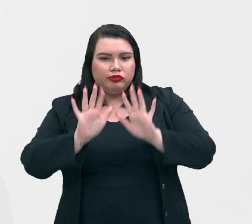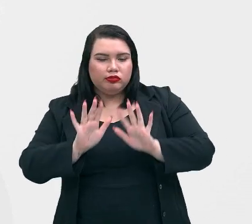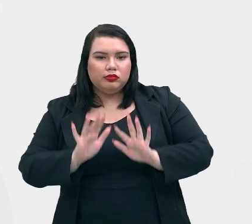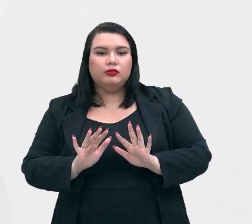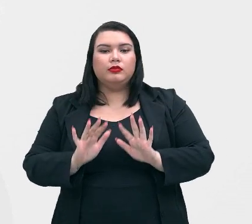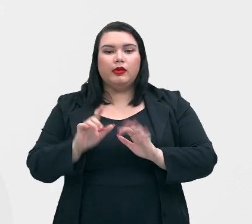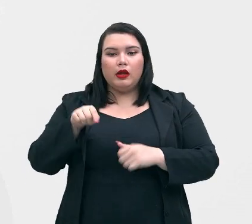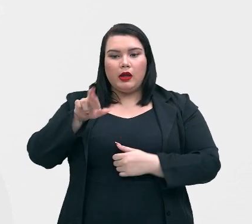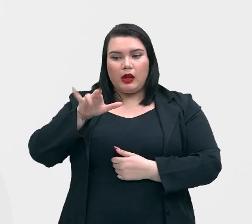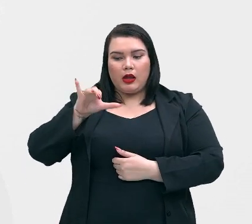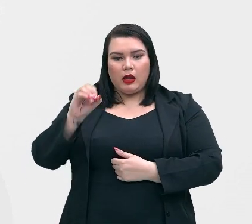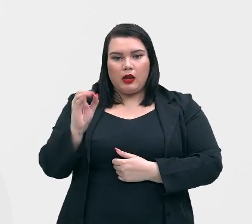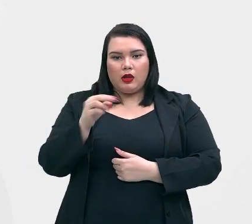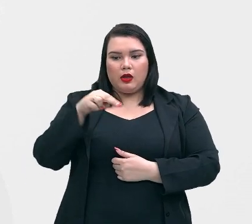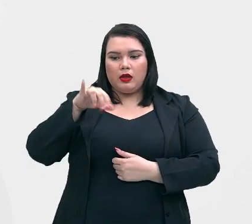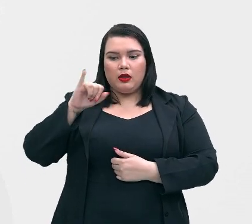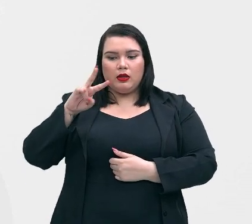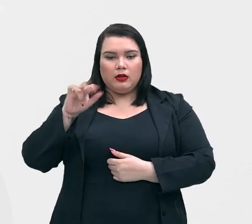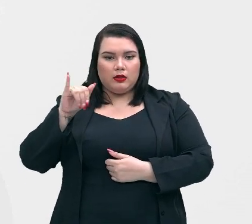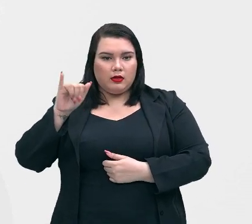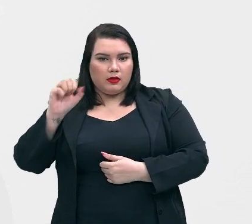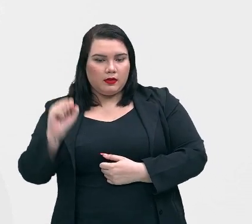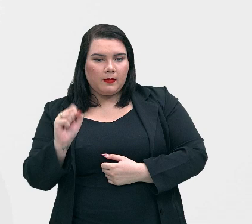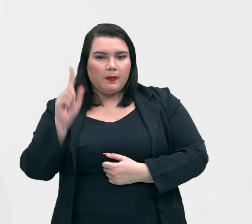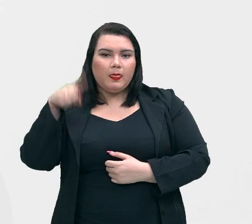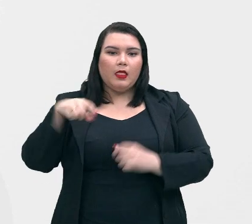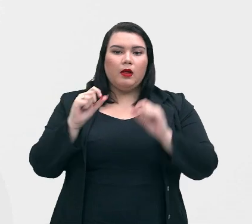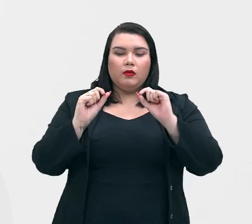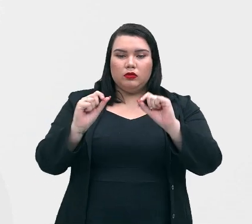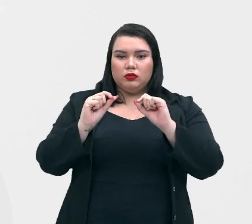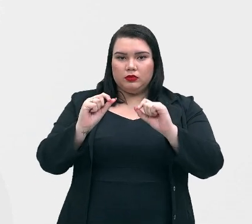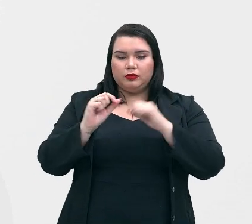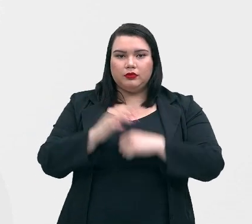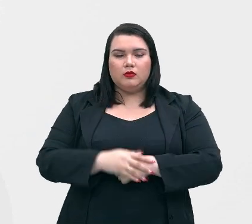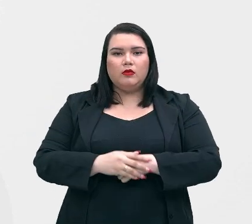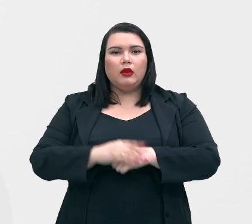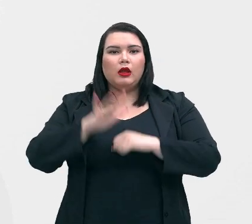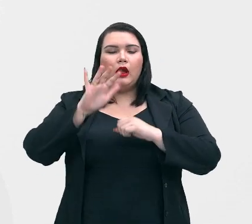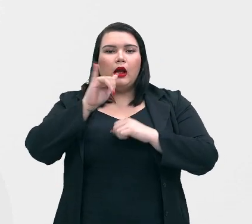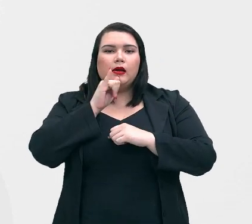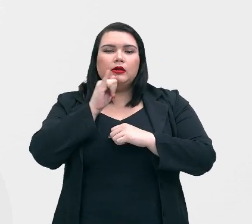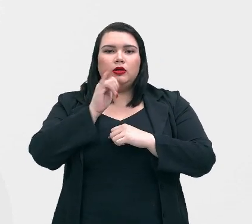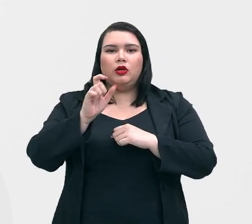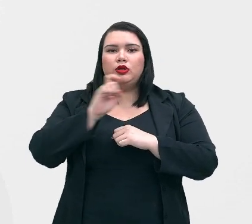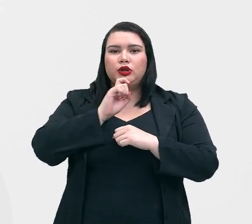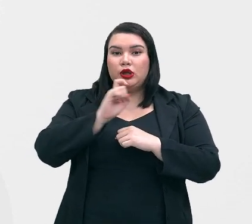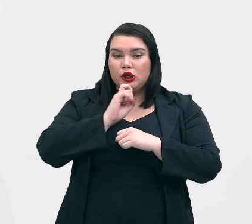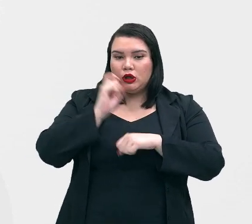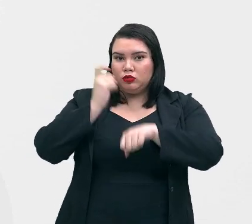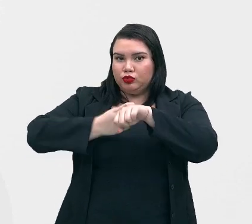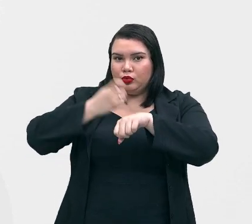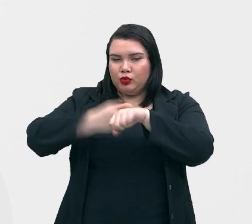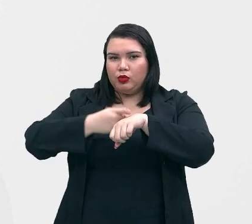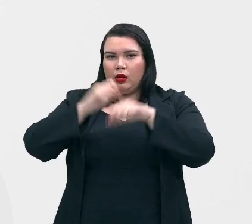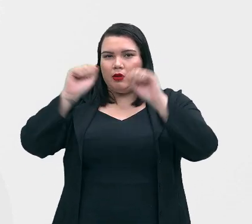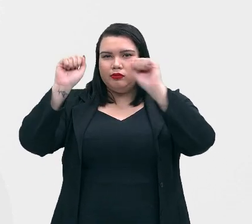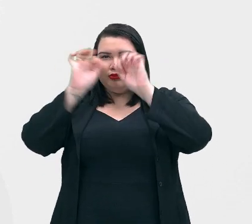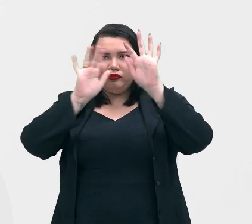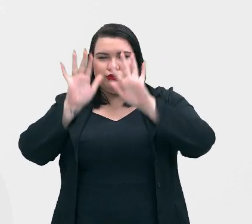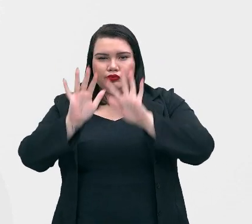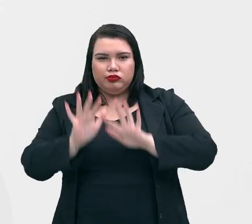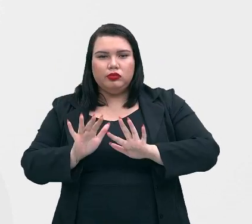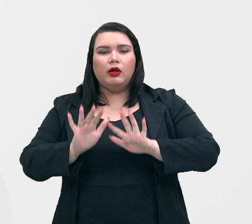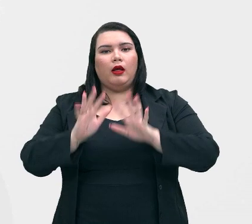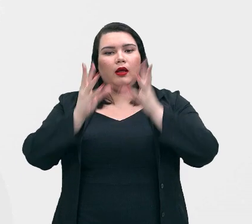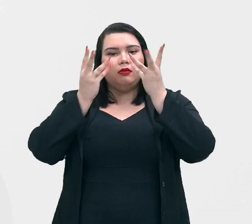rios nivais, eles são abastecidos aí com degelo da neve,